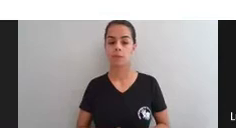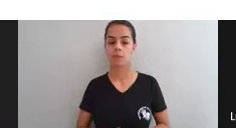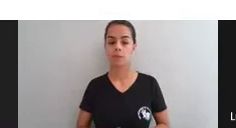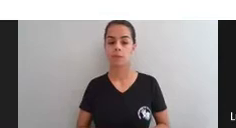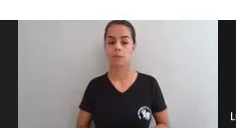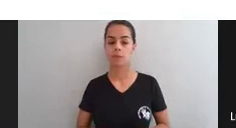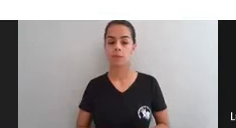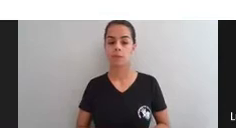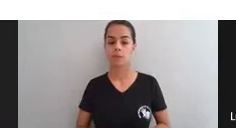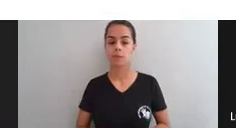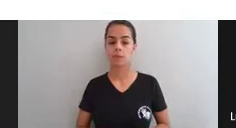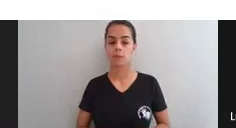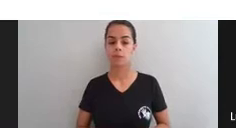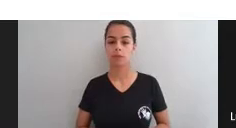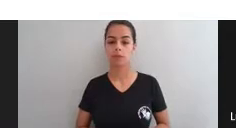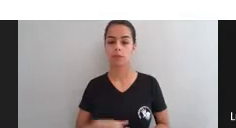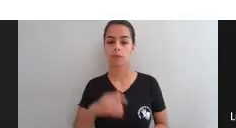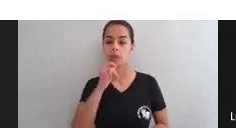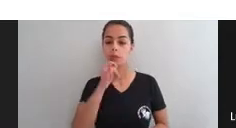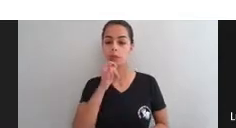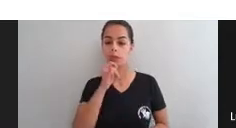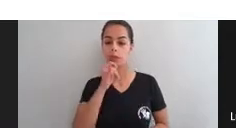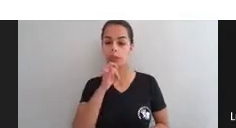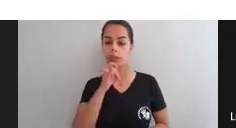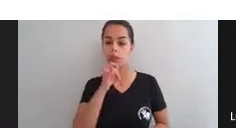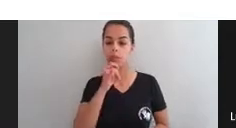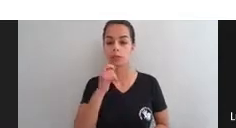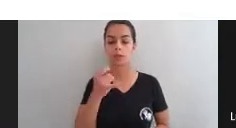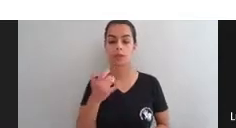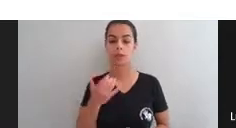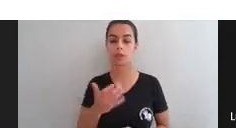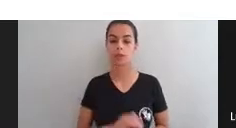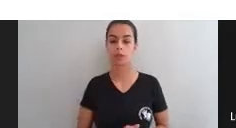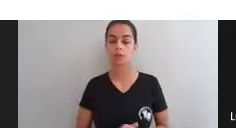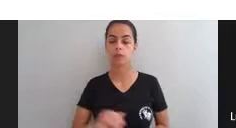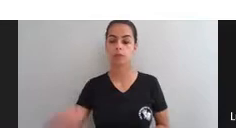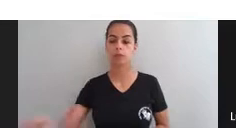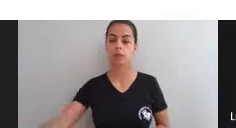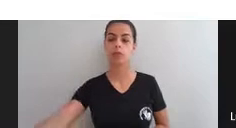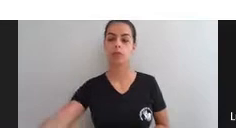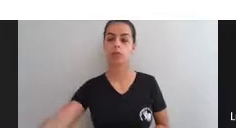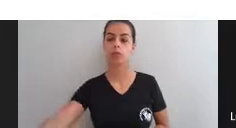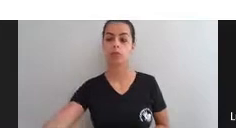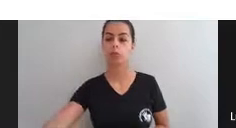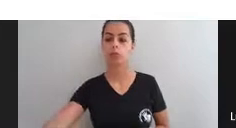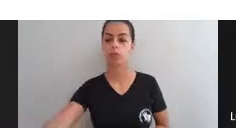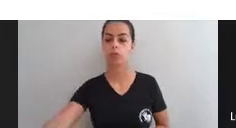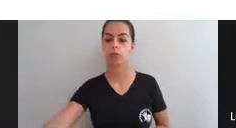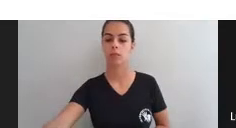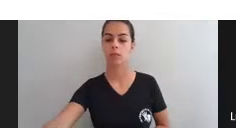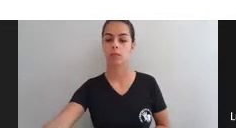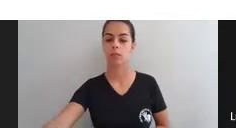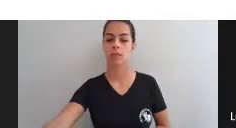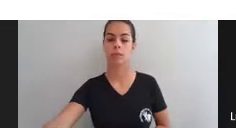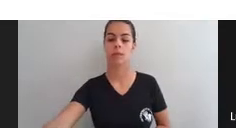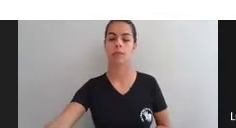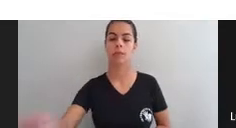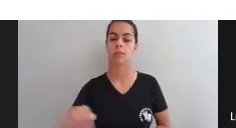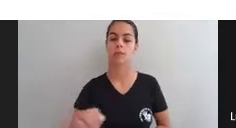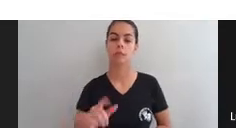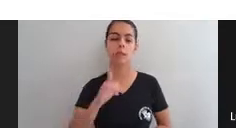digamos, um livro desliza por uma mesa e isso gera uma certa quantidade de calor por causa